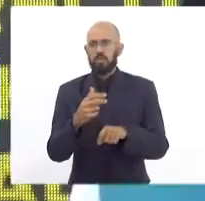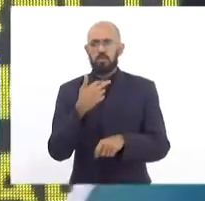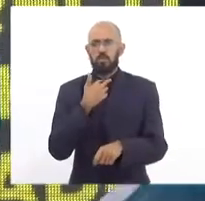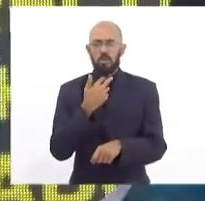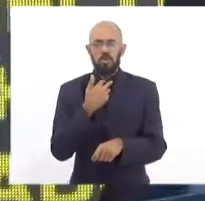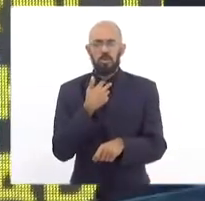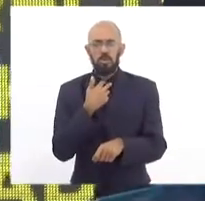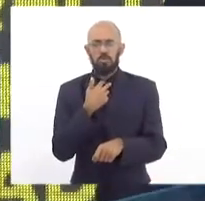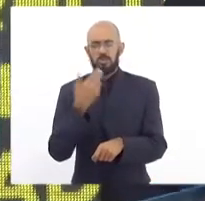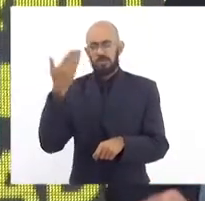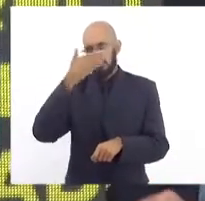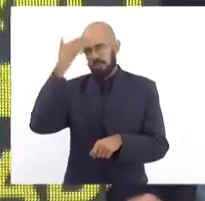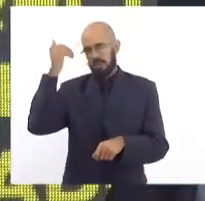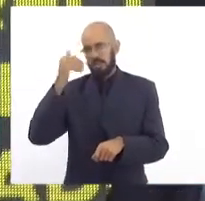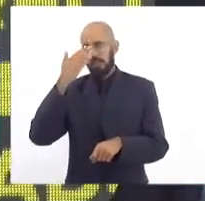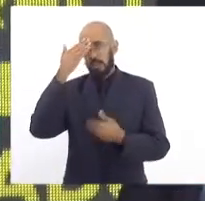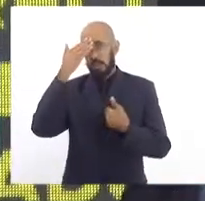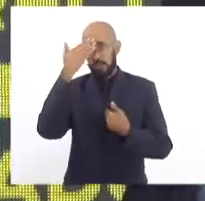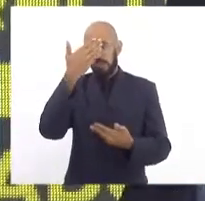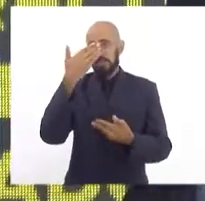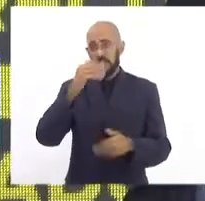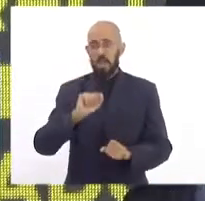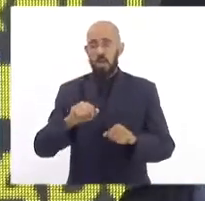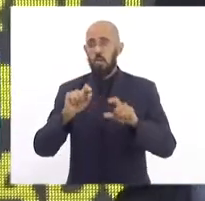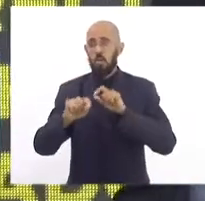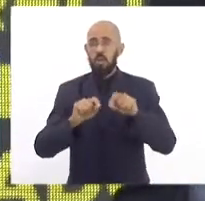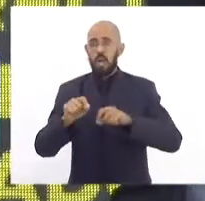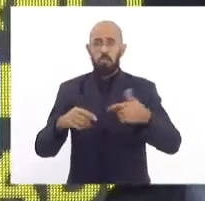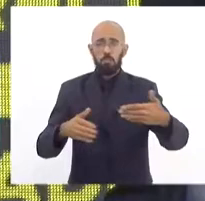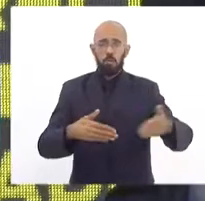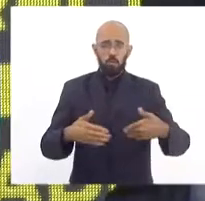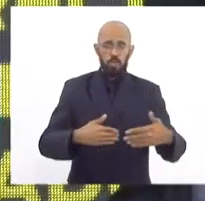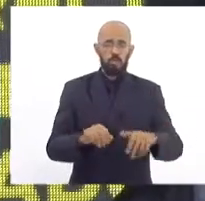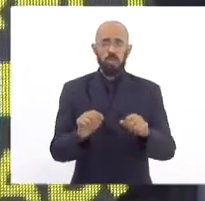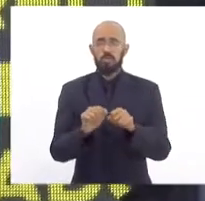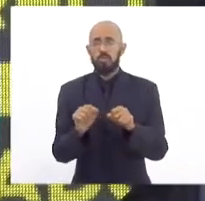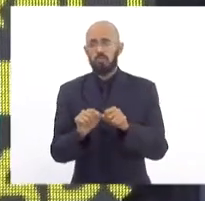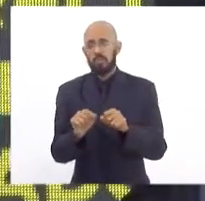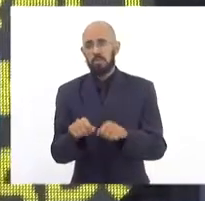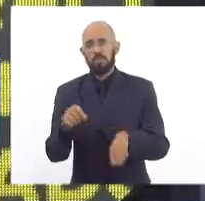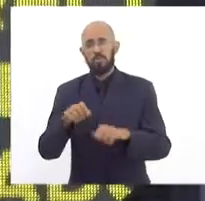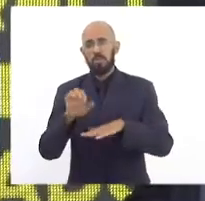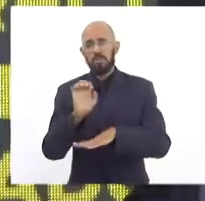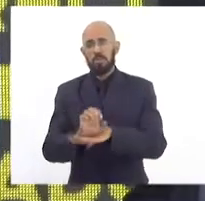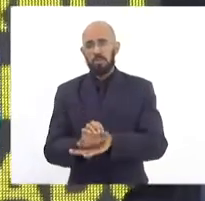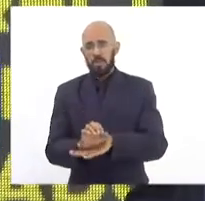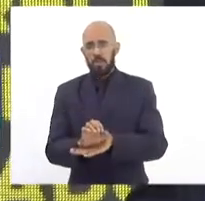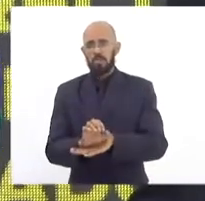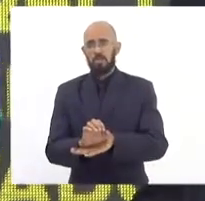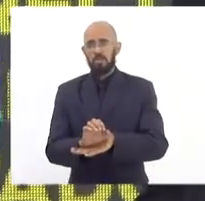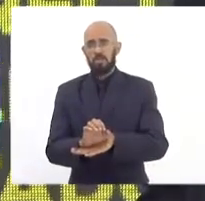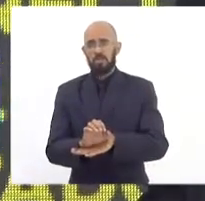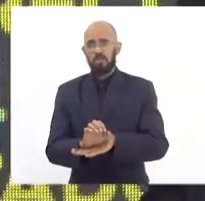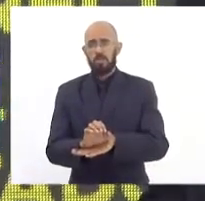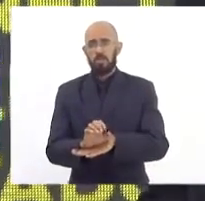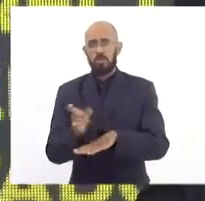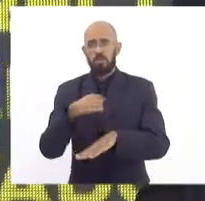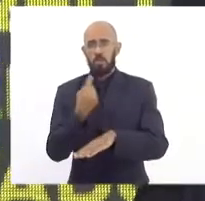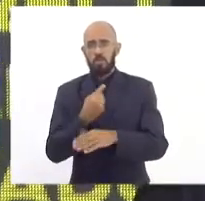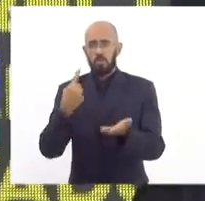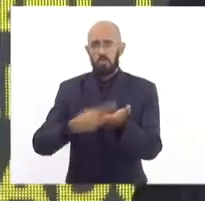de agradecer o que a cadeia produtiva tem feito por esse Estado. O nosso Pacto